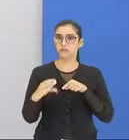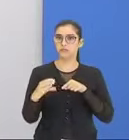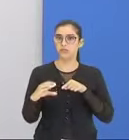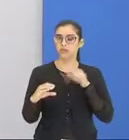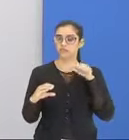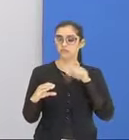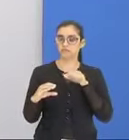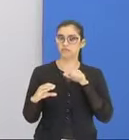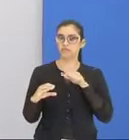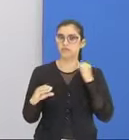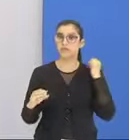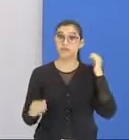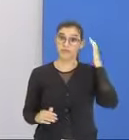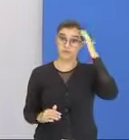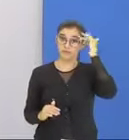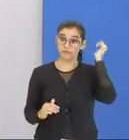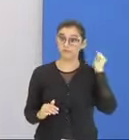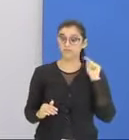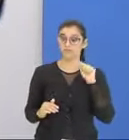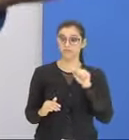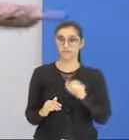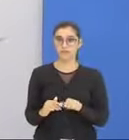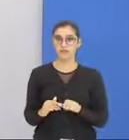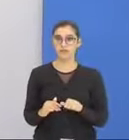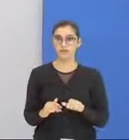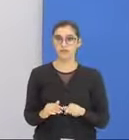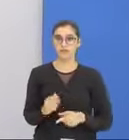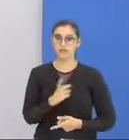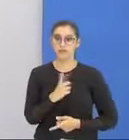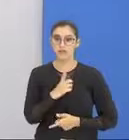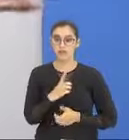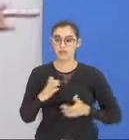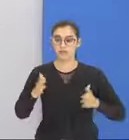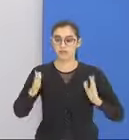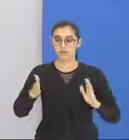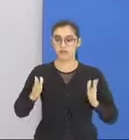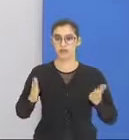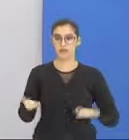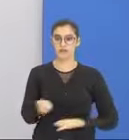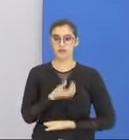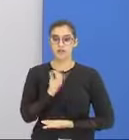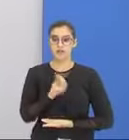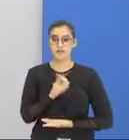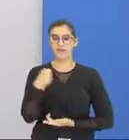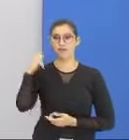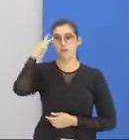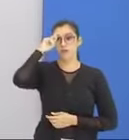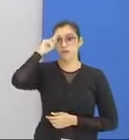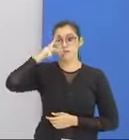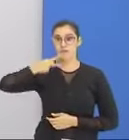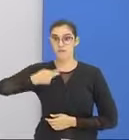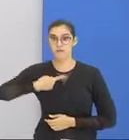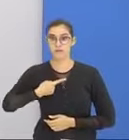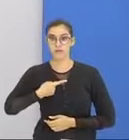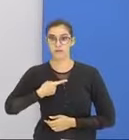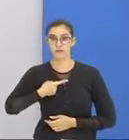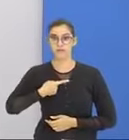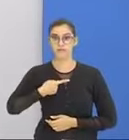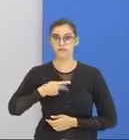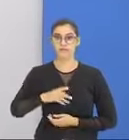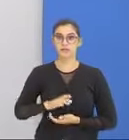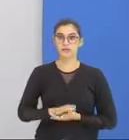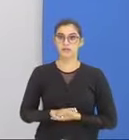Você sabia que houve um período na vida humana em que a cartomancia, né,